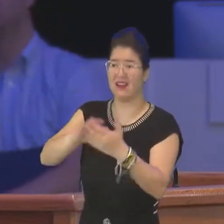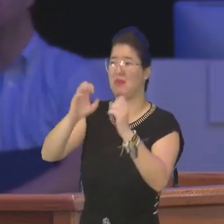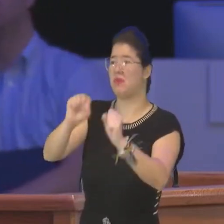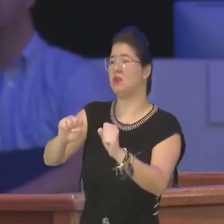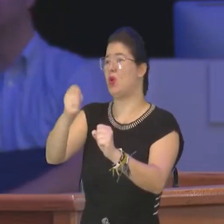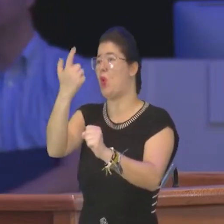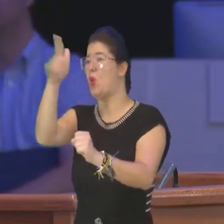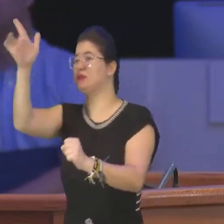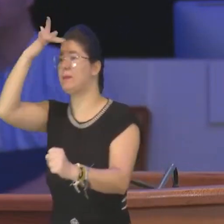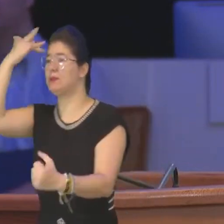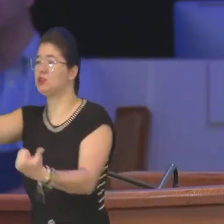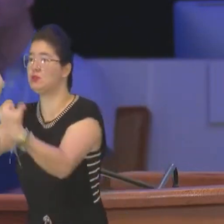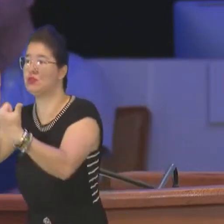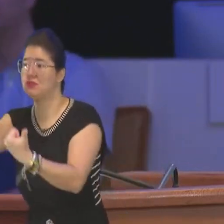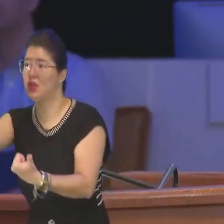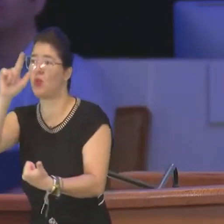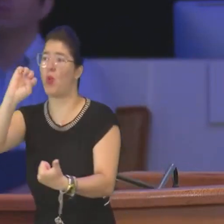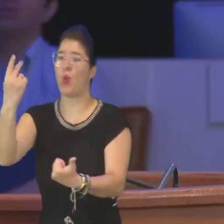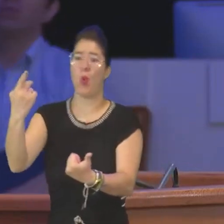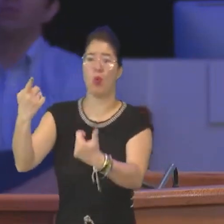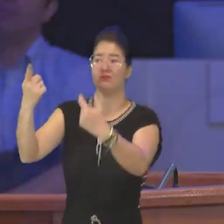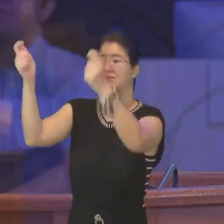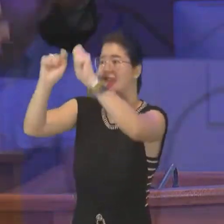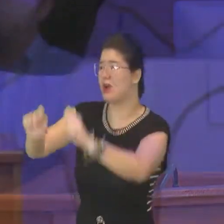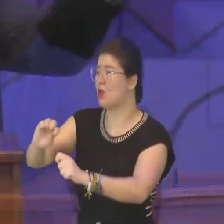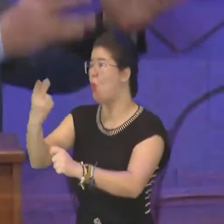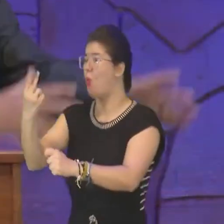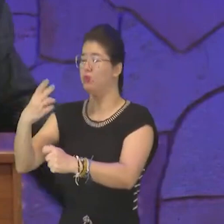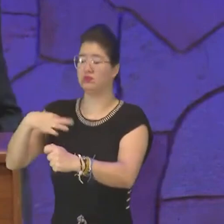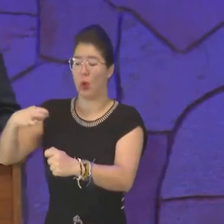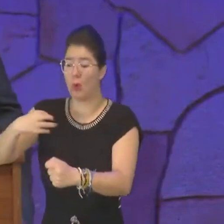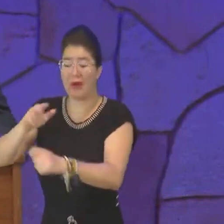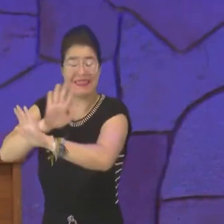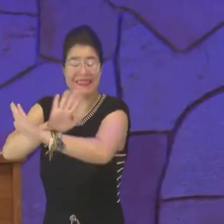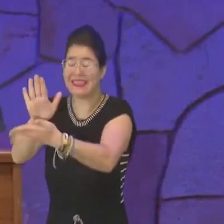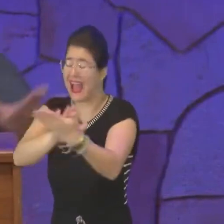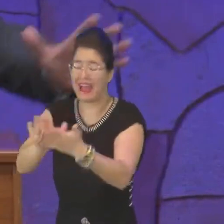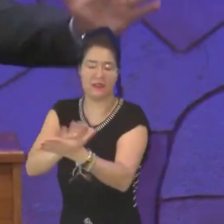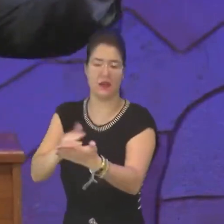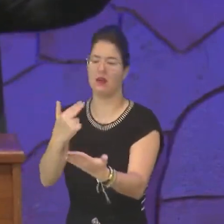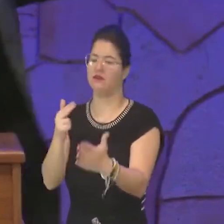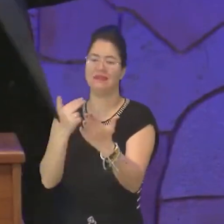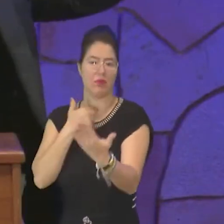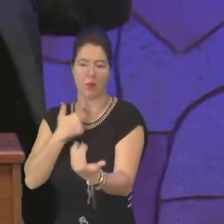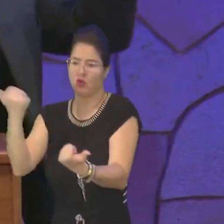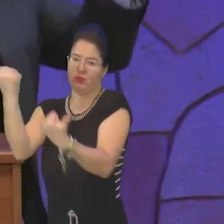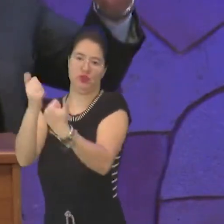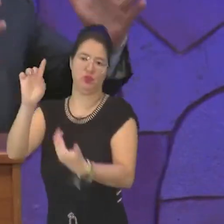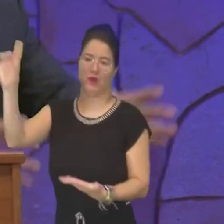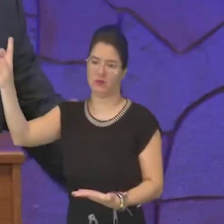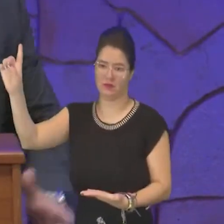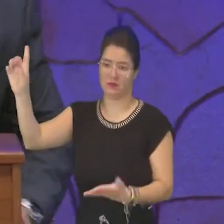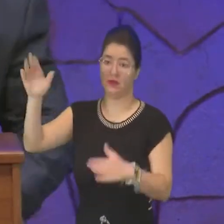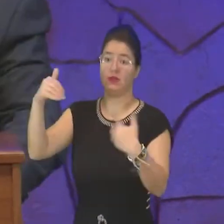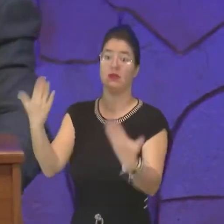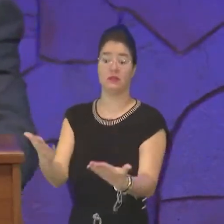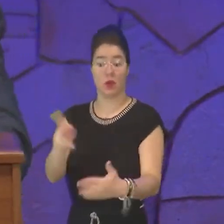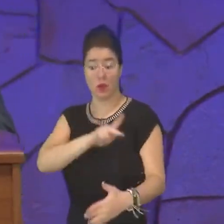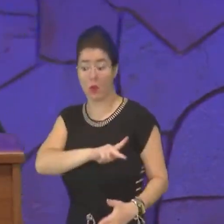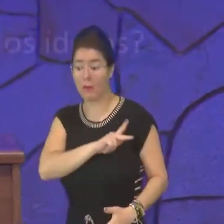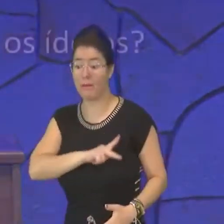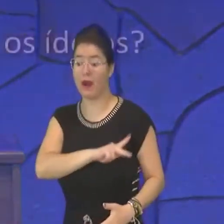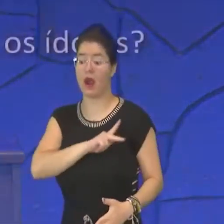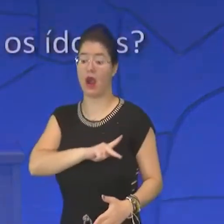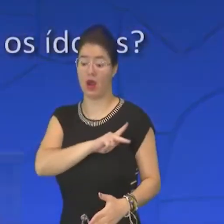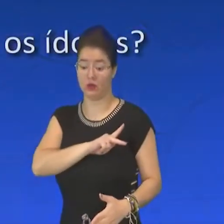de Deus, que ligação da vida do crente, que ligação da doutrina eclesiástica, que ligação daquilo que a igreja crê com aquilo que está